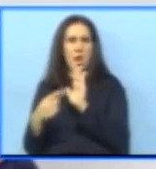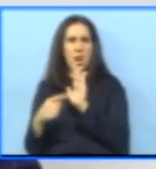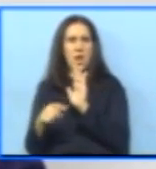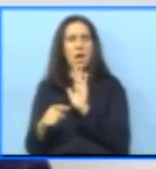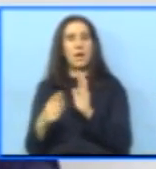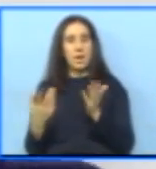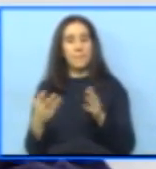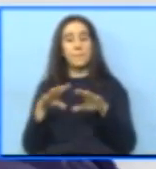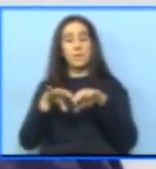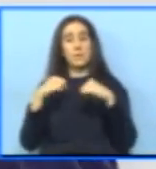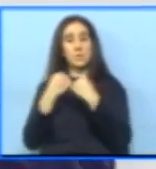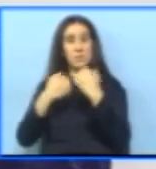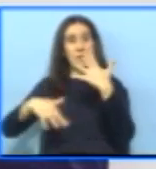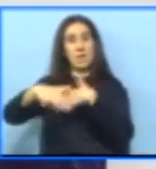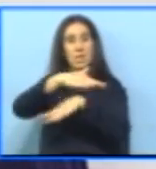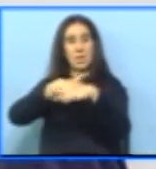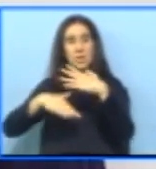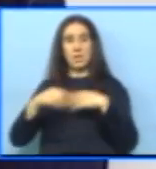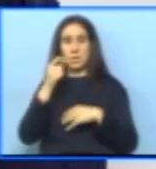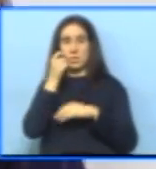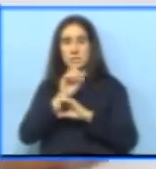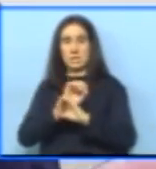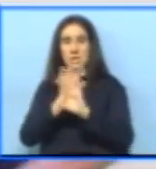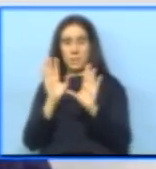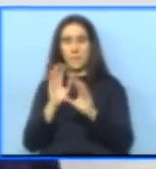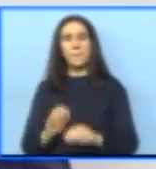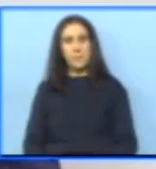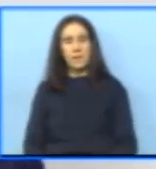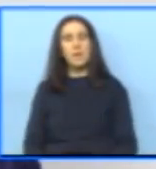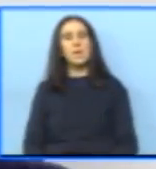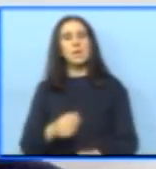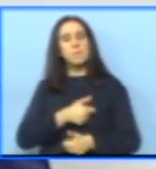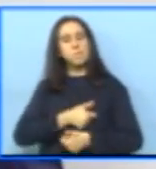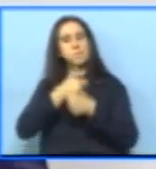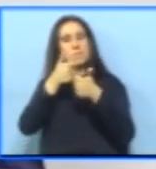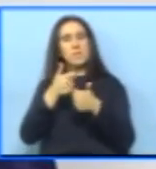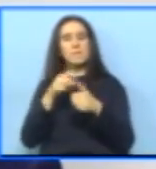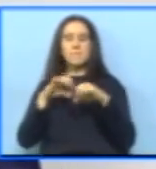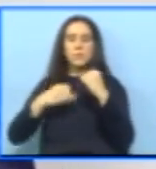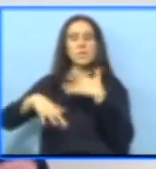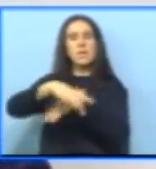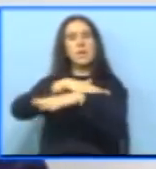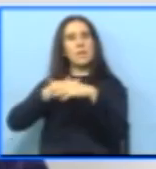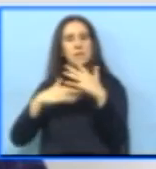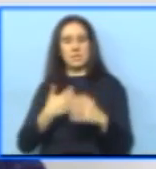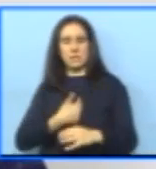A sociedade, claro. A cidade cristã, a sociedade que é